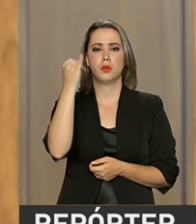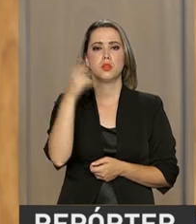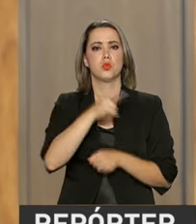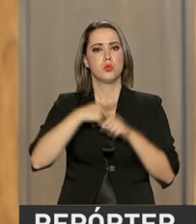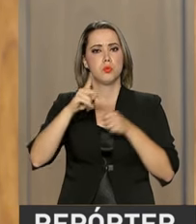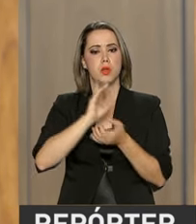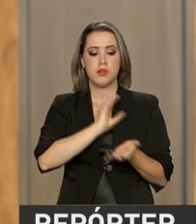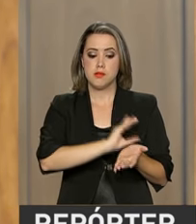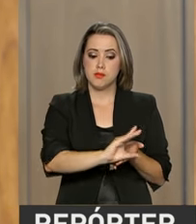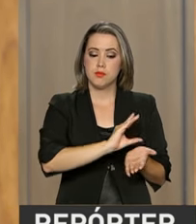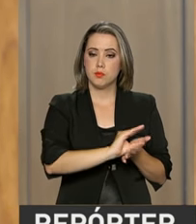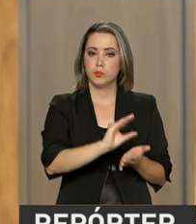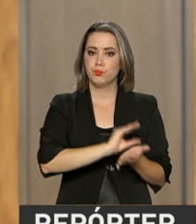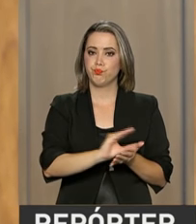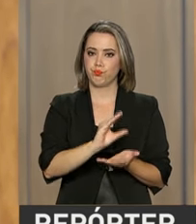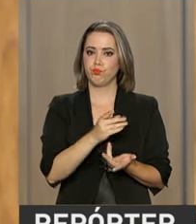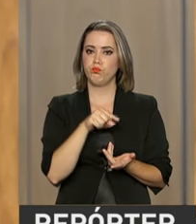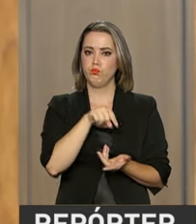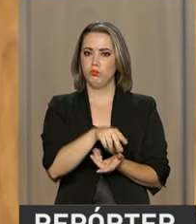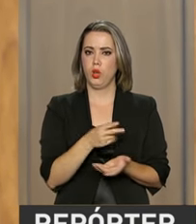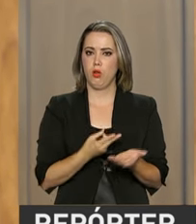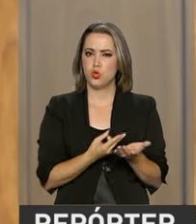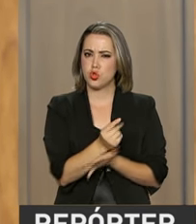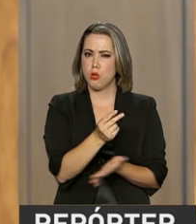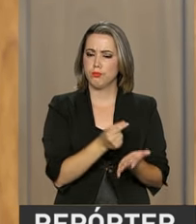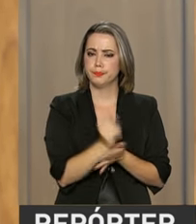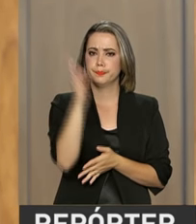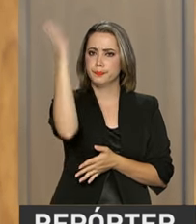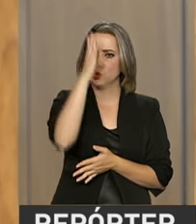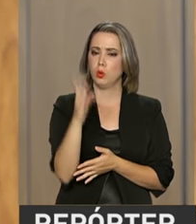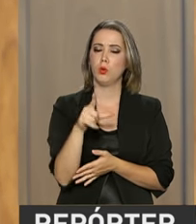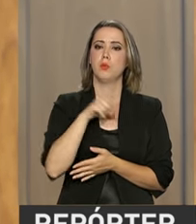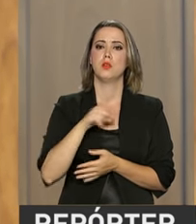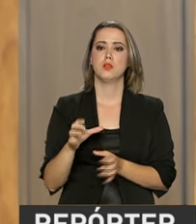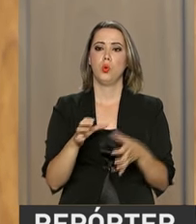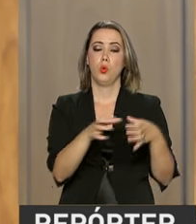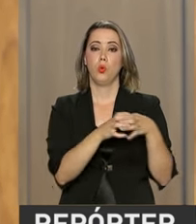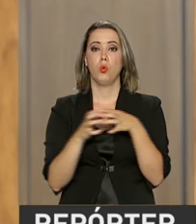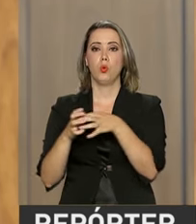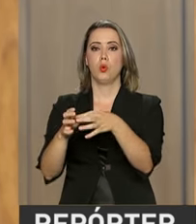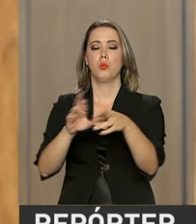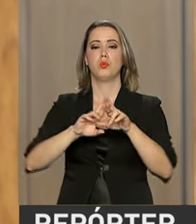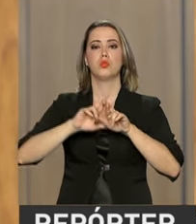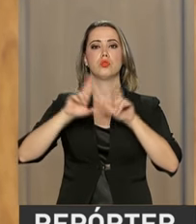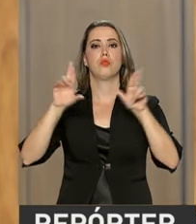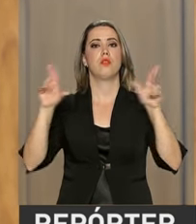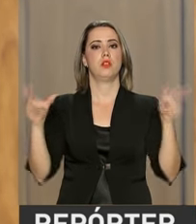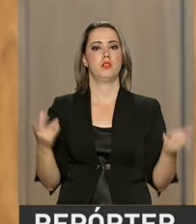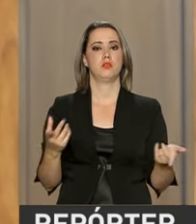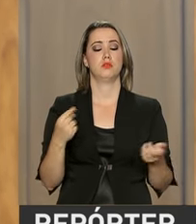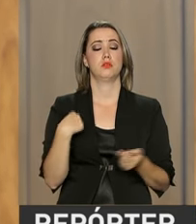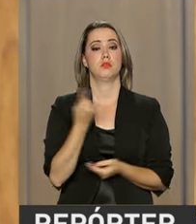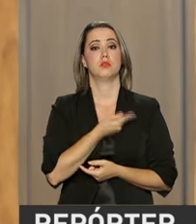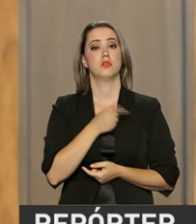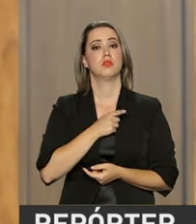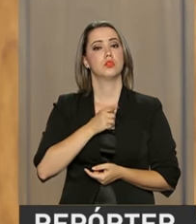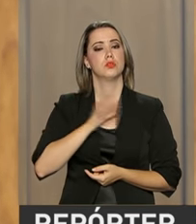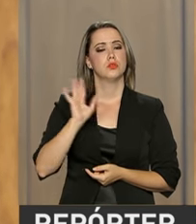brasil investe muito e em setores variados há pouco tivemos